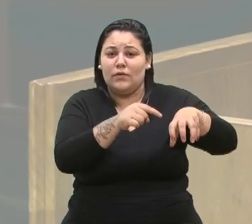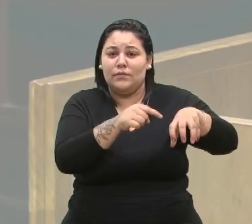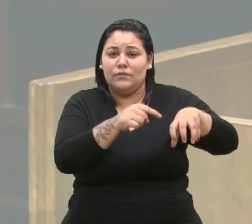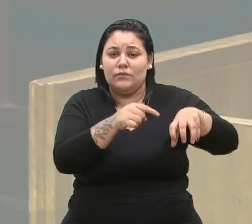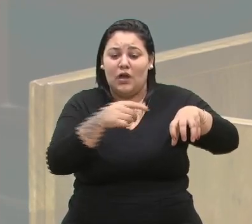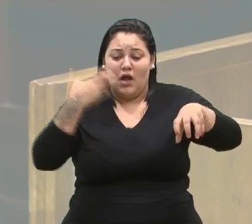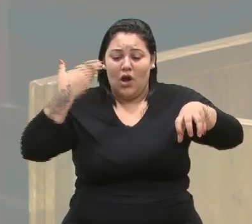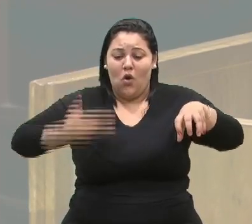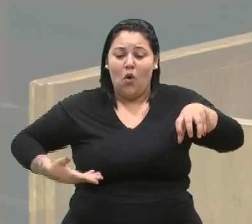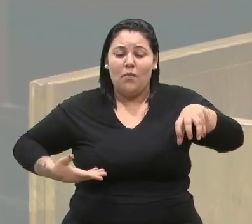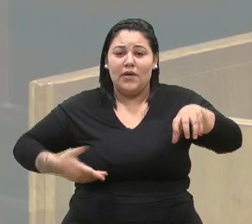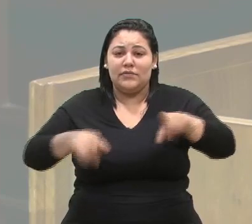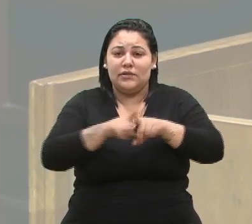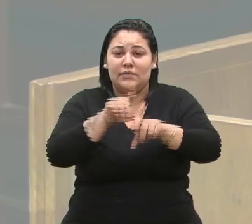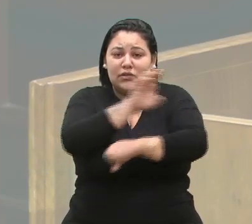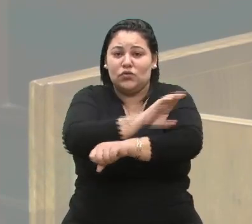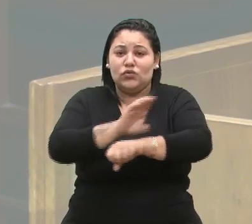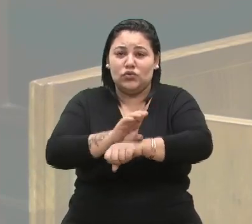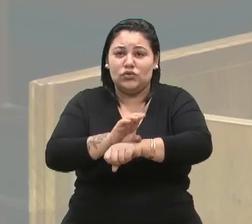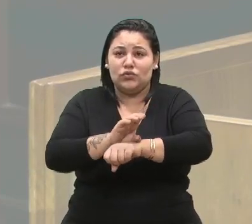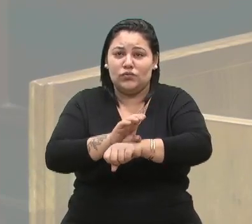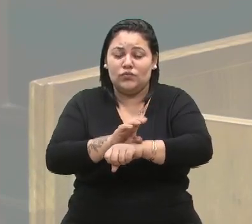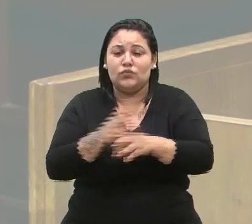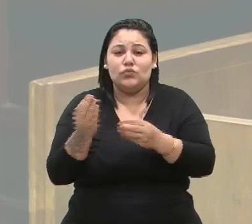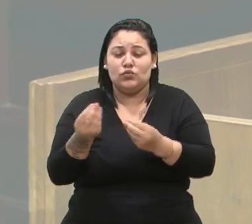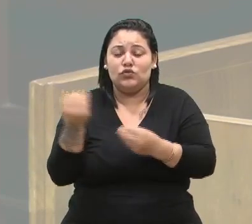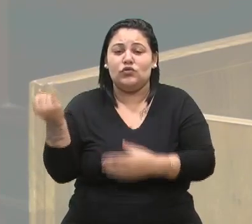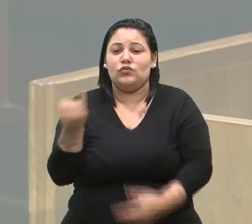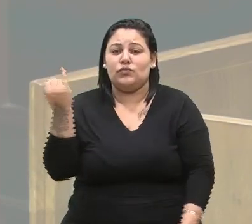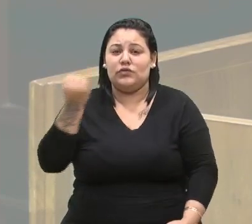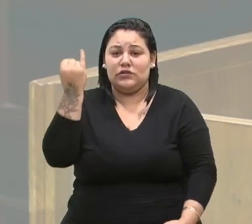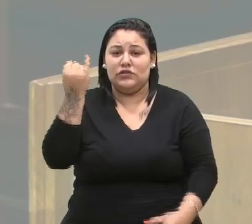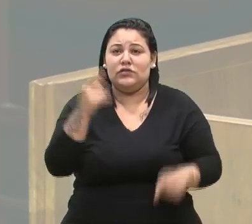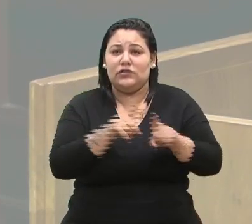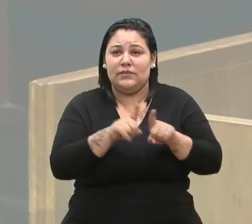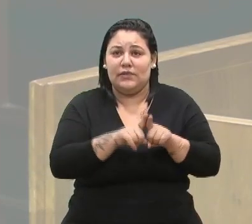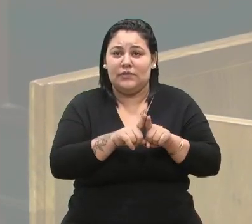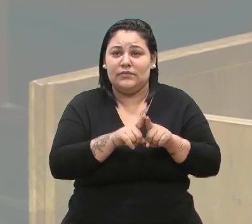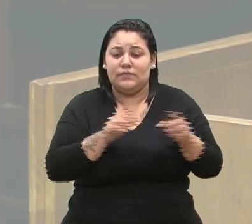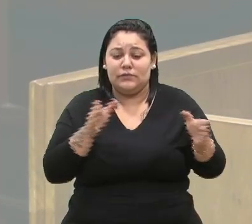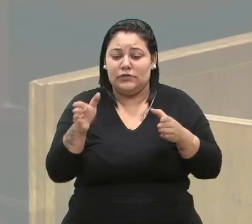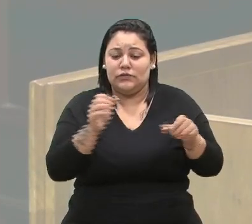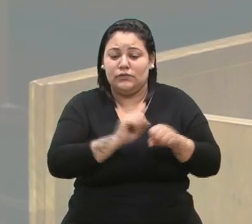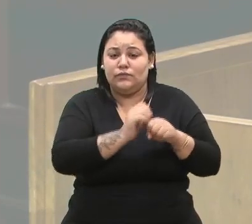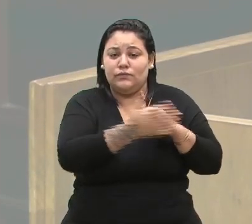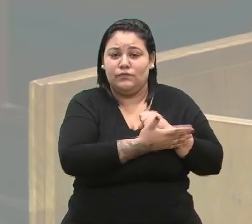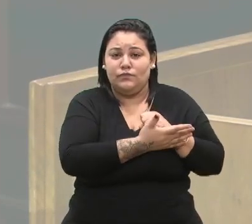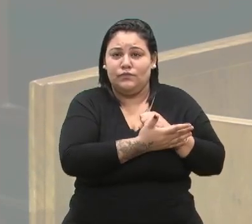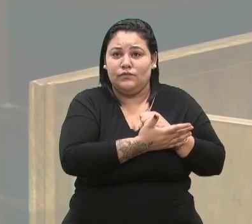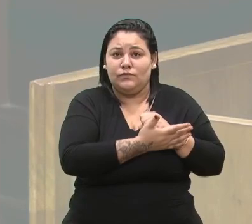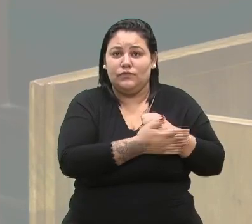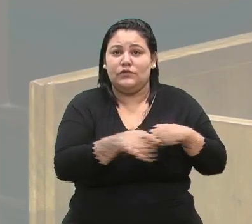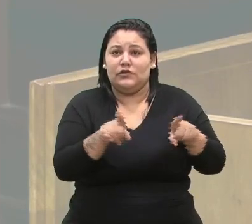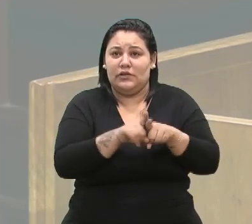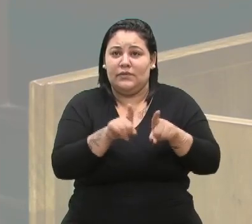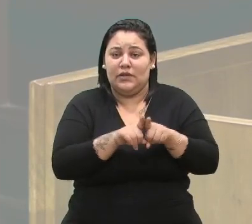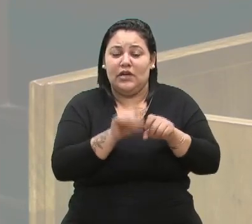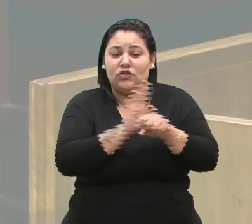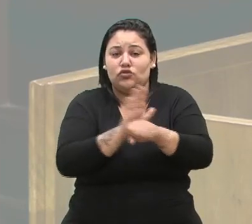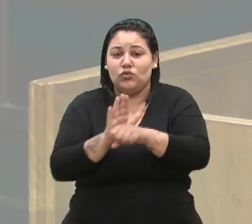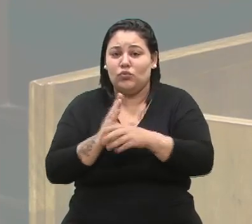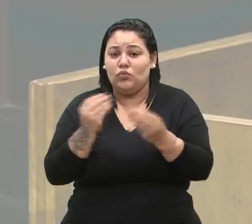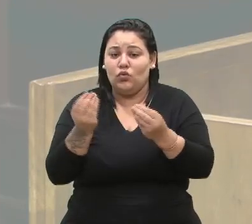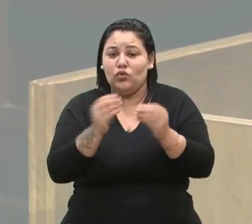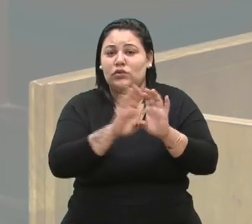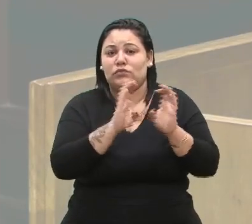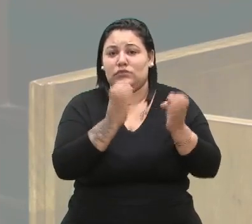Vestuário, que cursos de extrema importância, inclusive na pandemia, foi um divisor de águas para muitas comunidades,